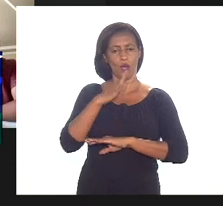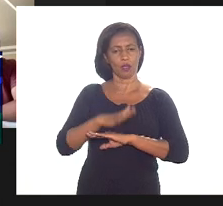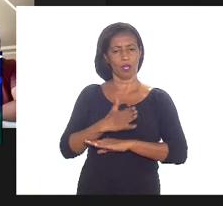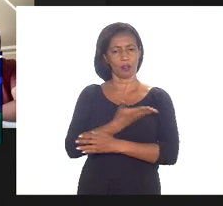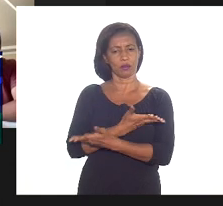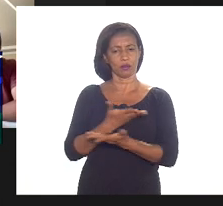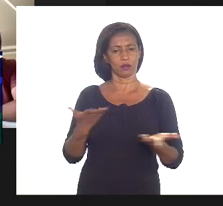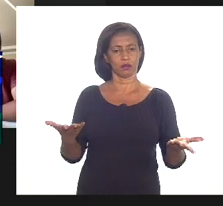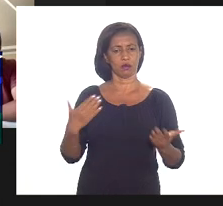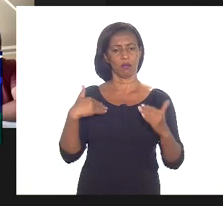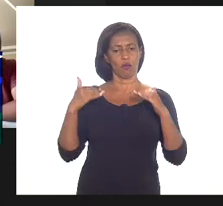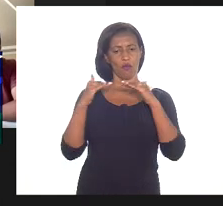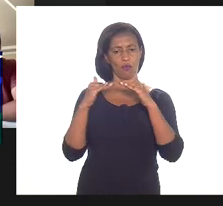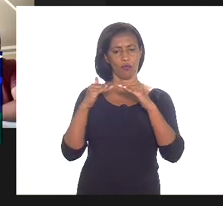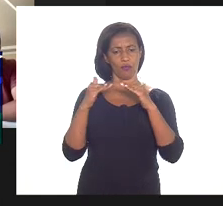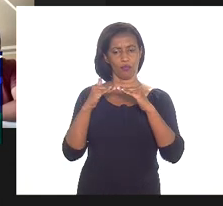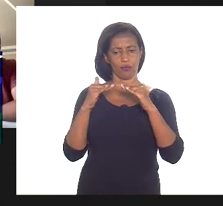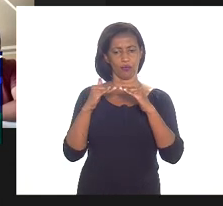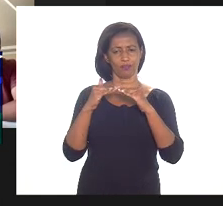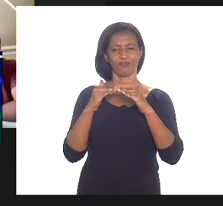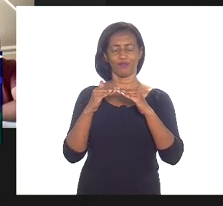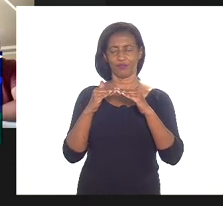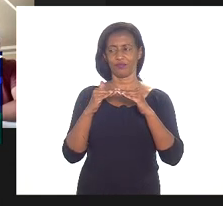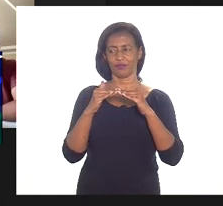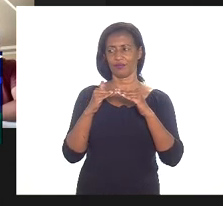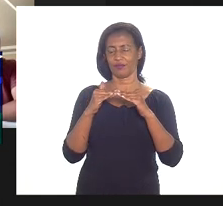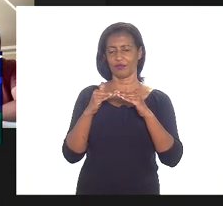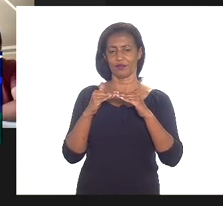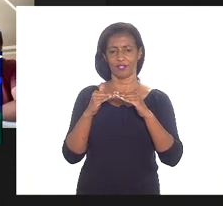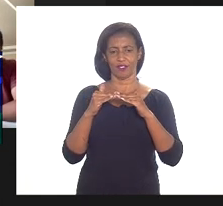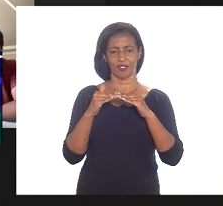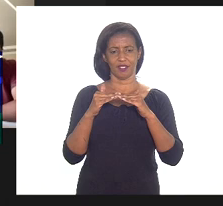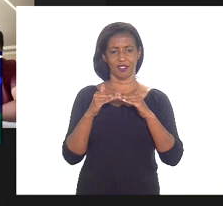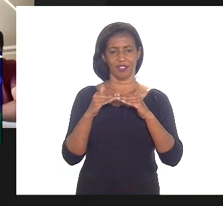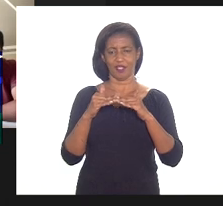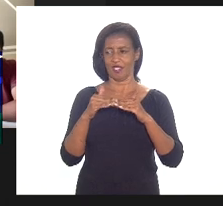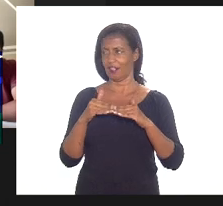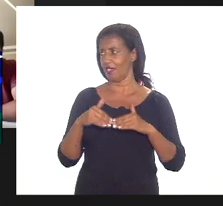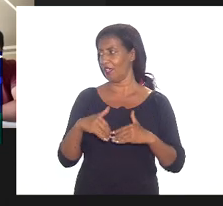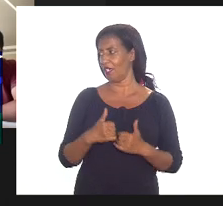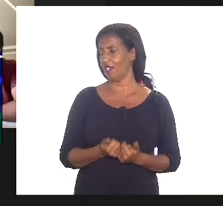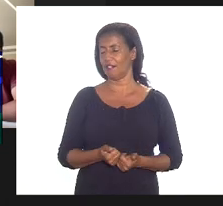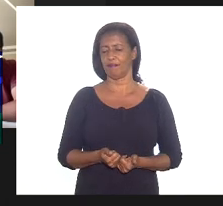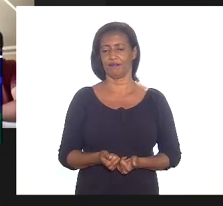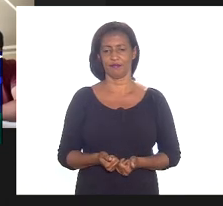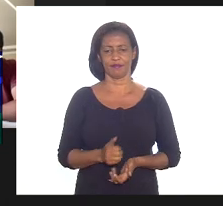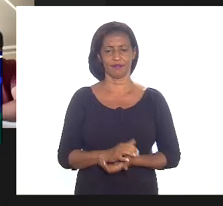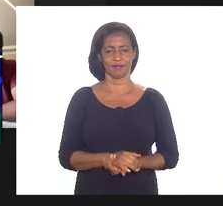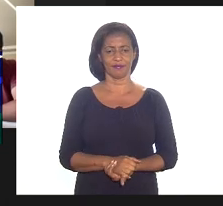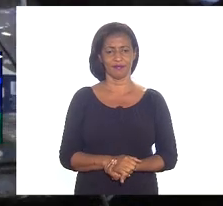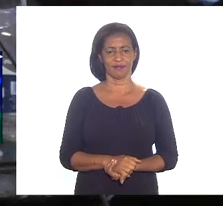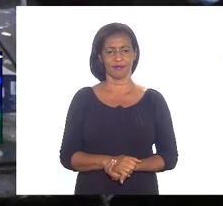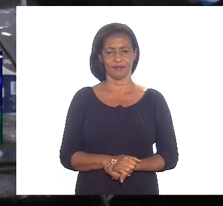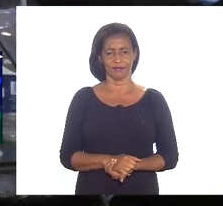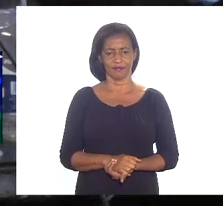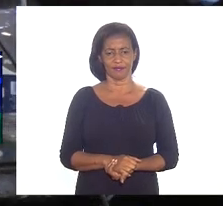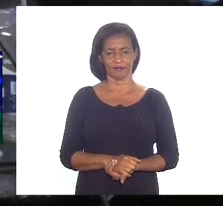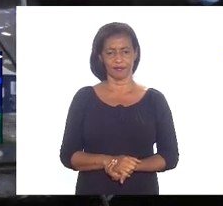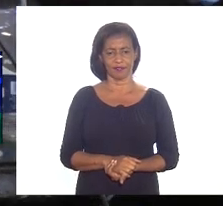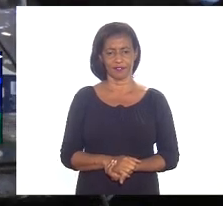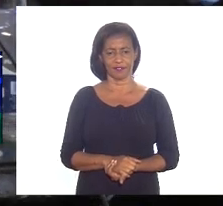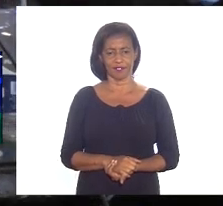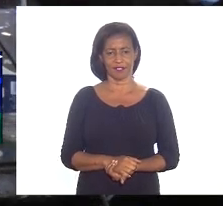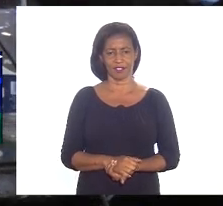voto favorável muito orgulho ressaltando fazendo as palavras do Chico Machado ele palavras obrigada